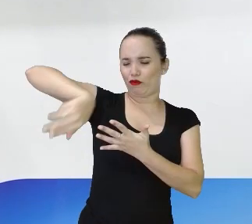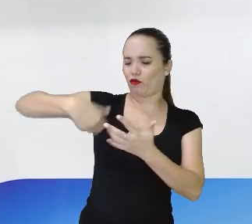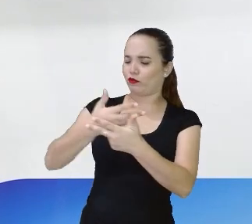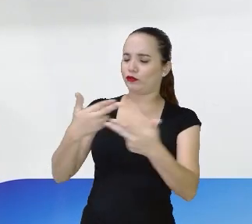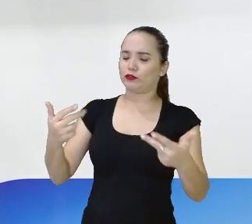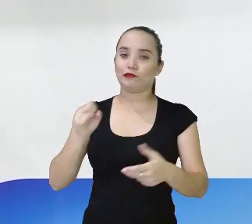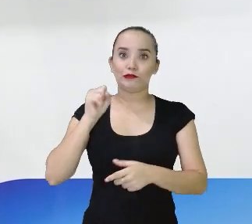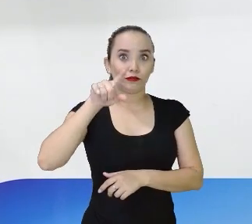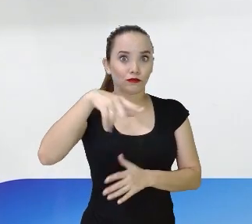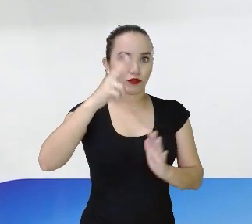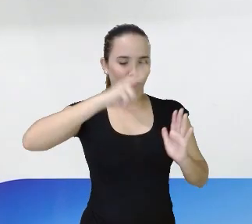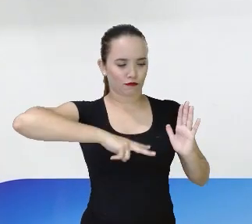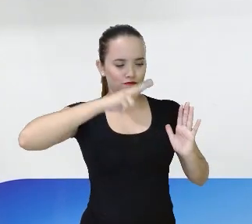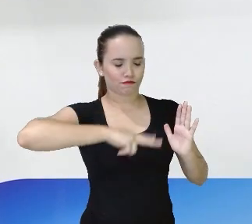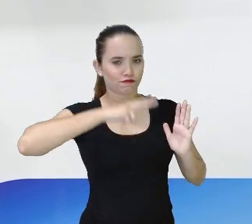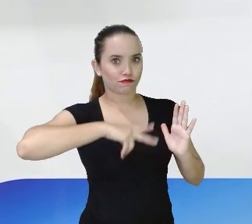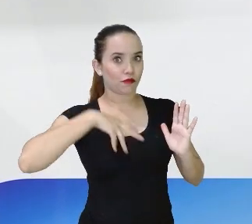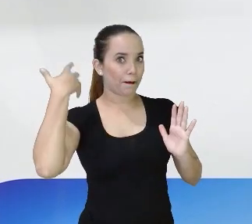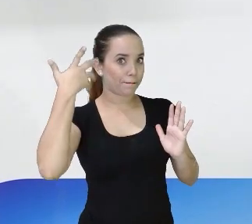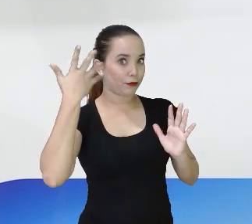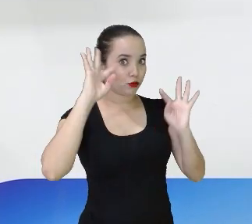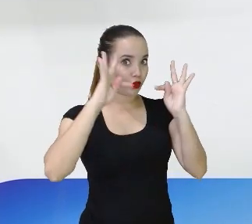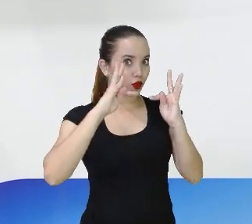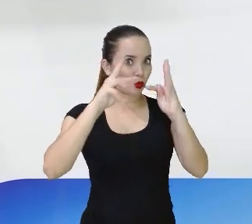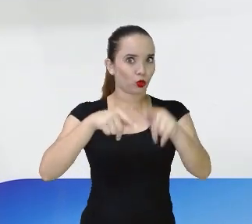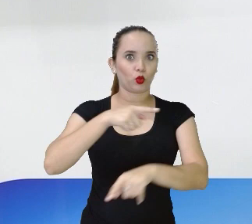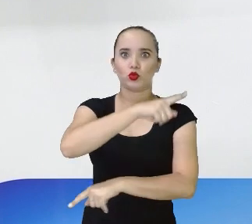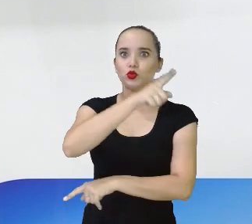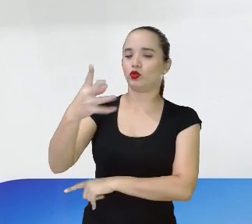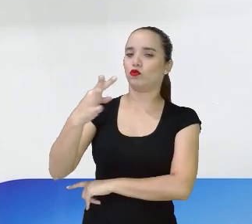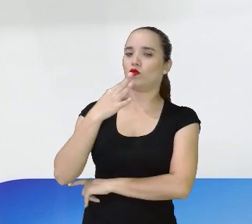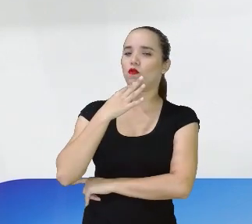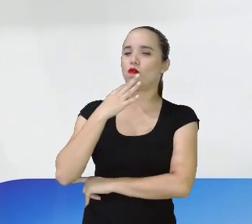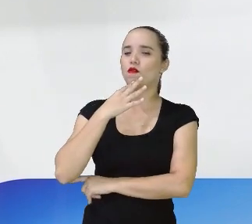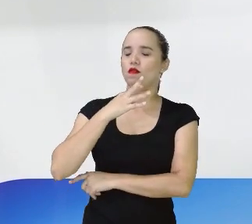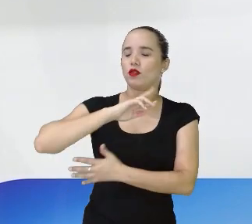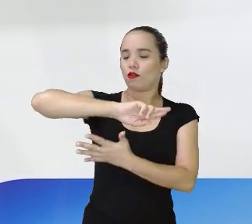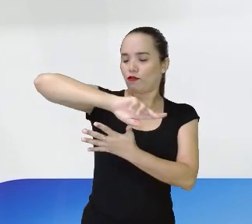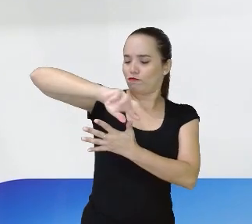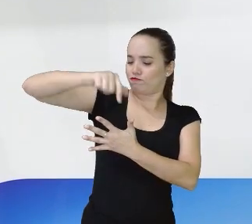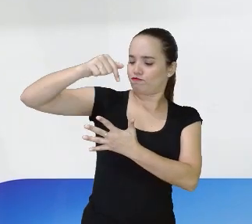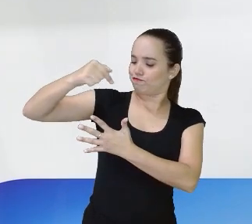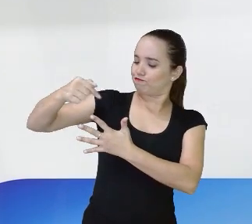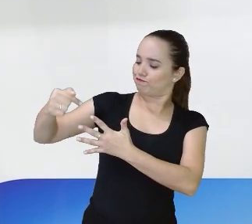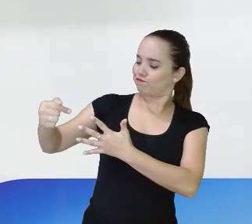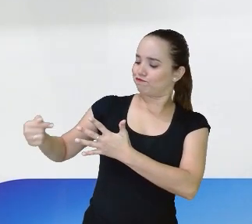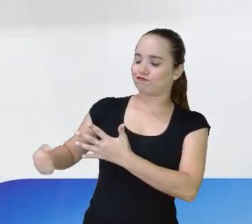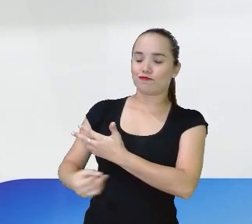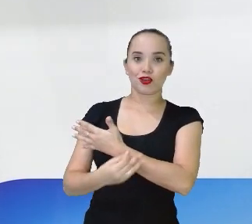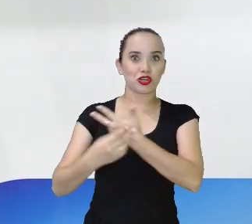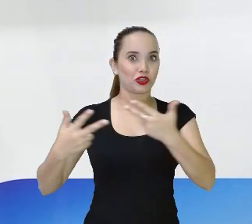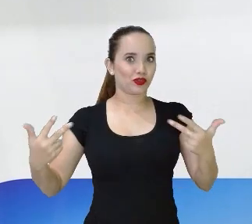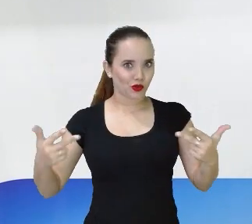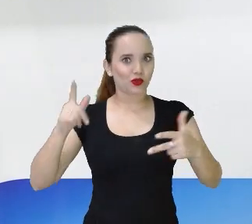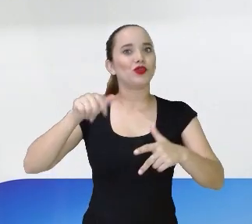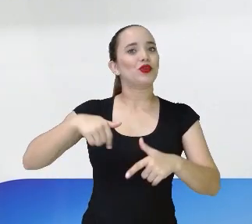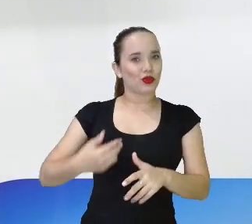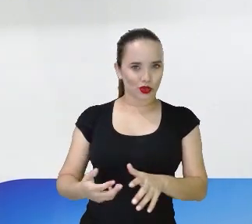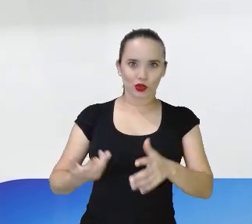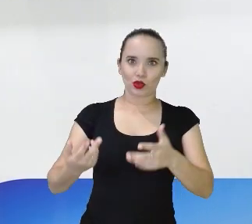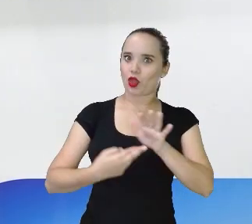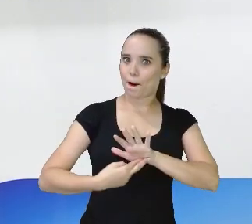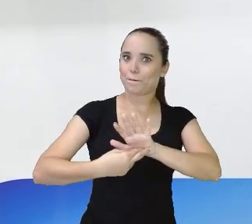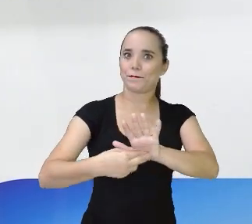se ouvirem a música toda, vocês vão fazer um passeio pelo nosso estado. Então, nessa música traz muitas